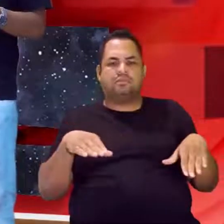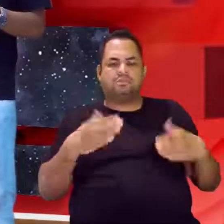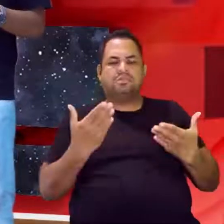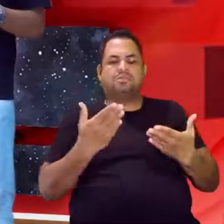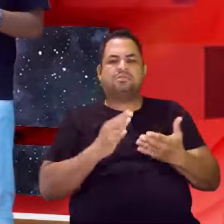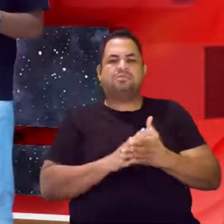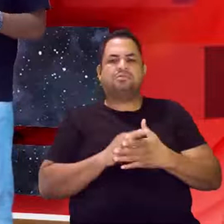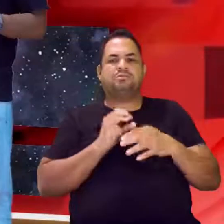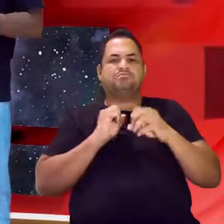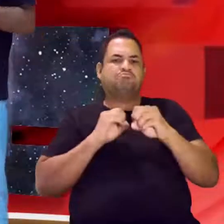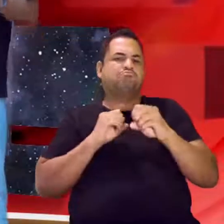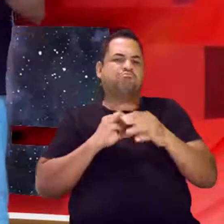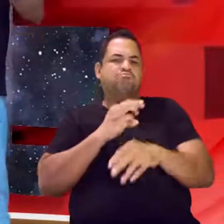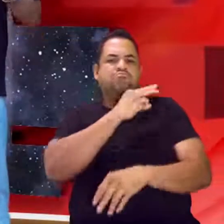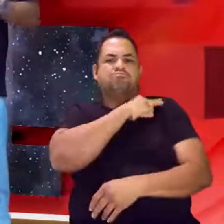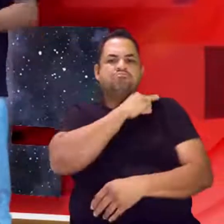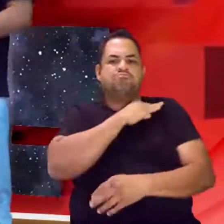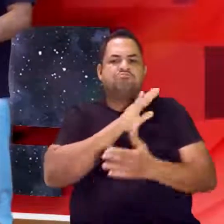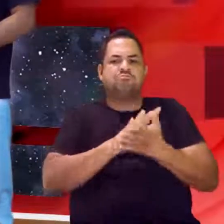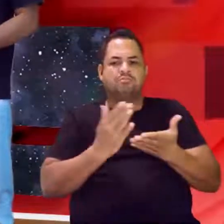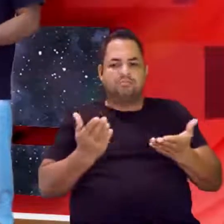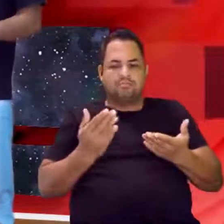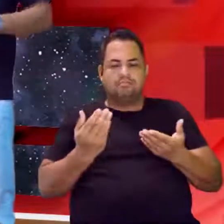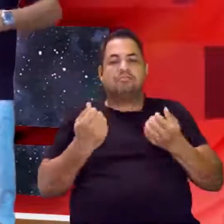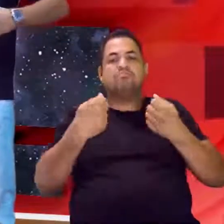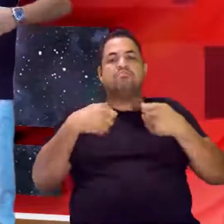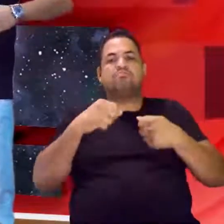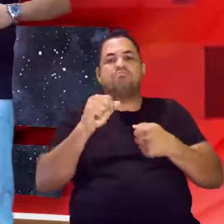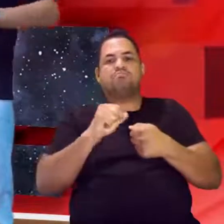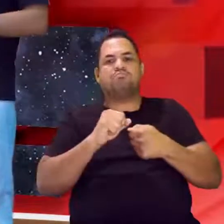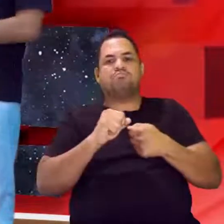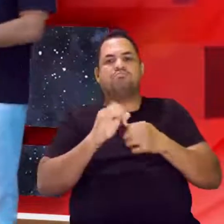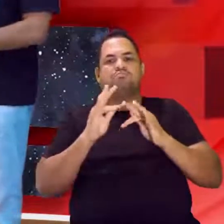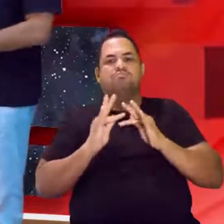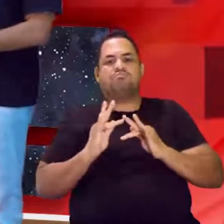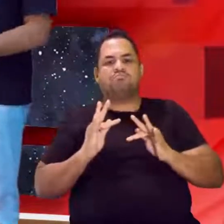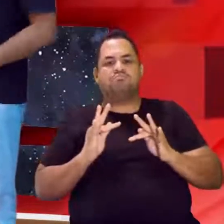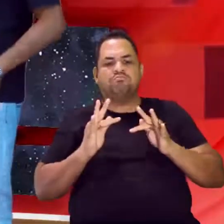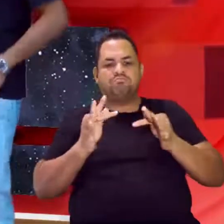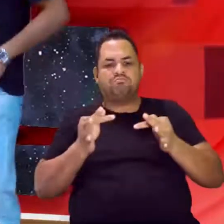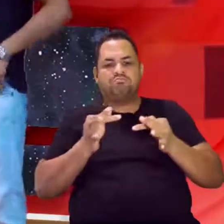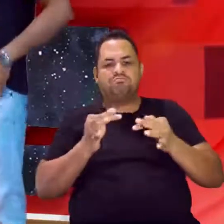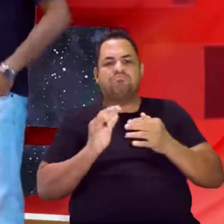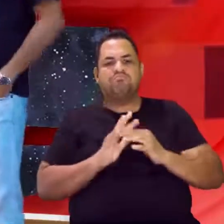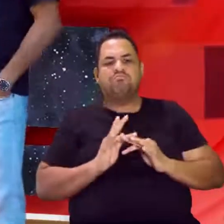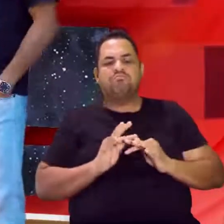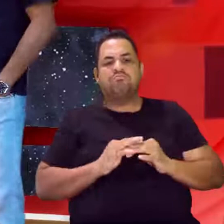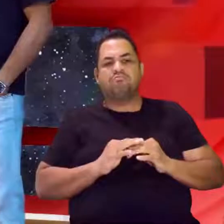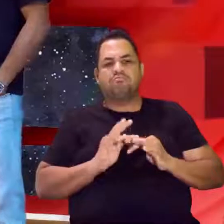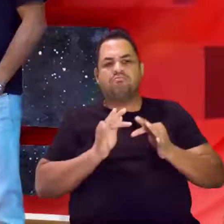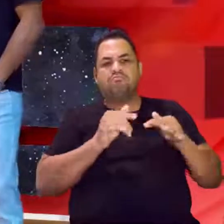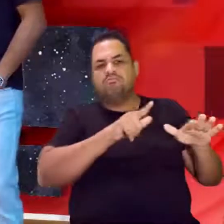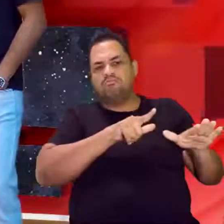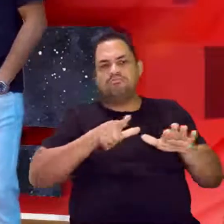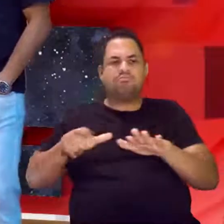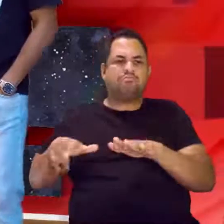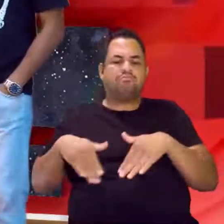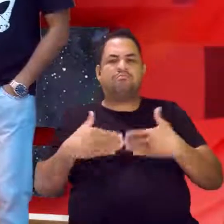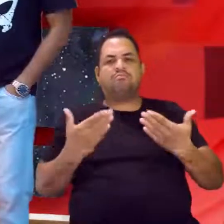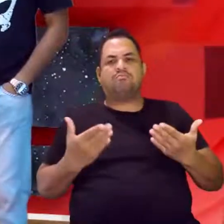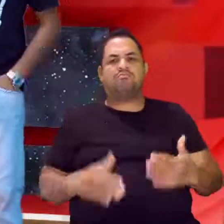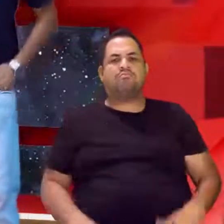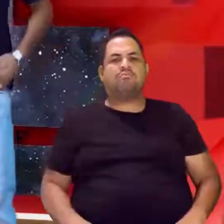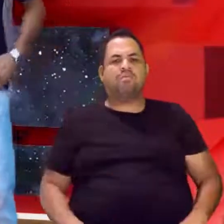esse projeto de vida, isso pode ser feito com os colegas no final de semana. E é muito bom, né, professor Maurício, conversar, dialogar, aprender a lidar com